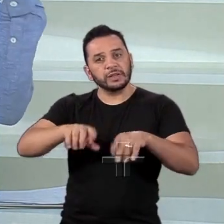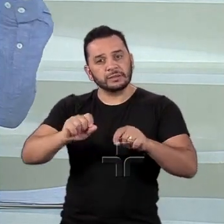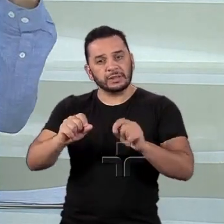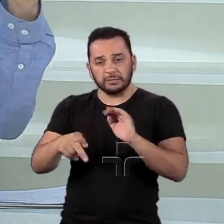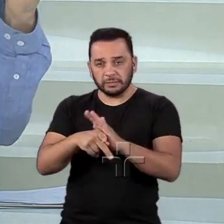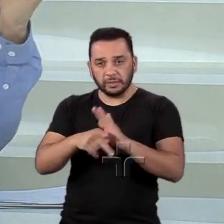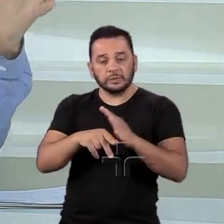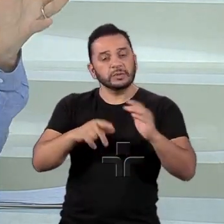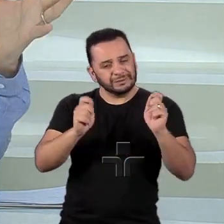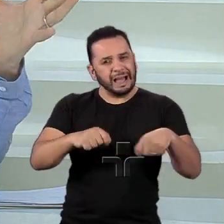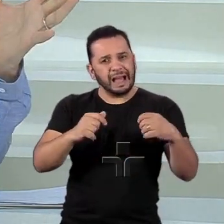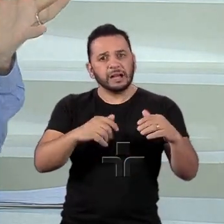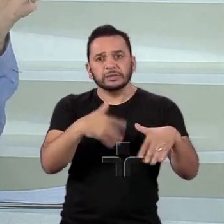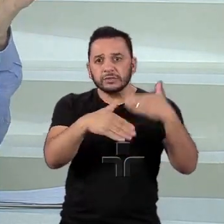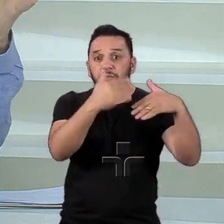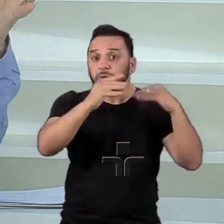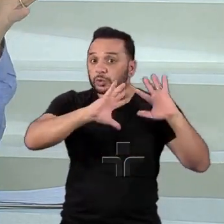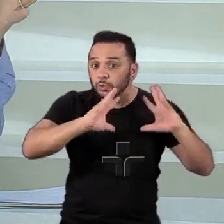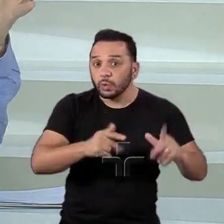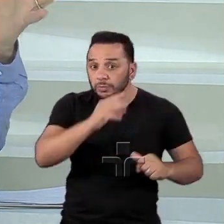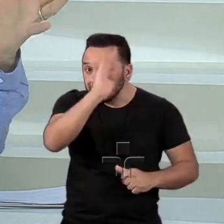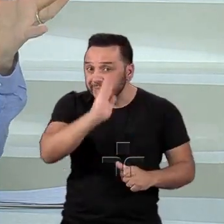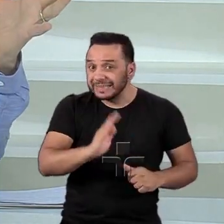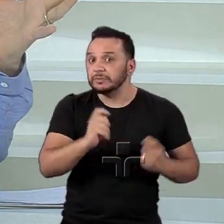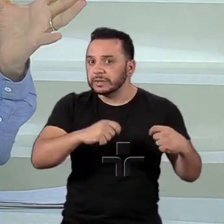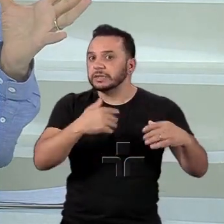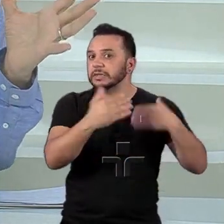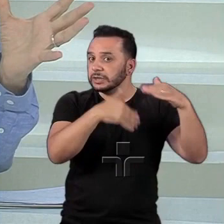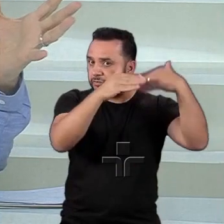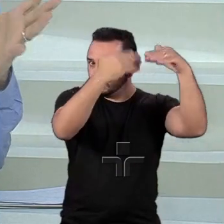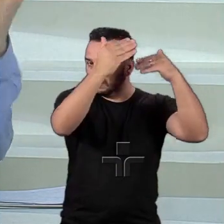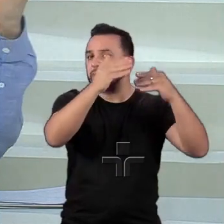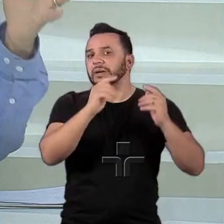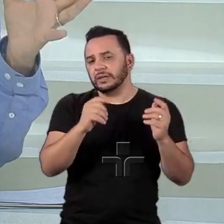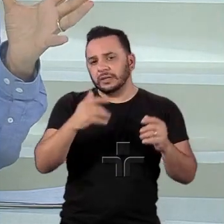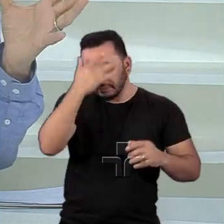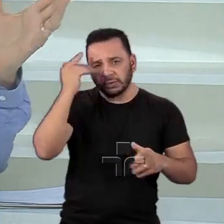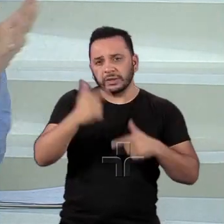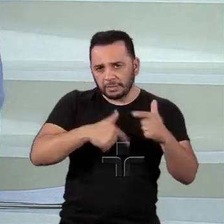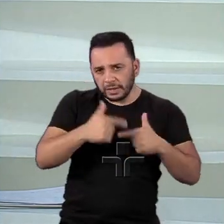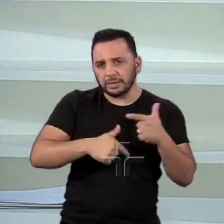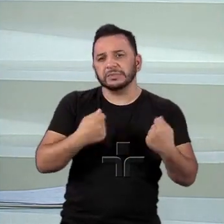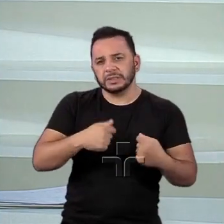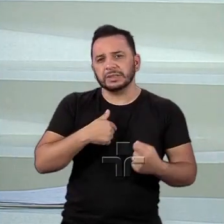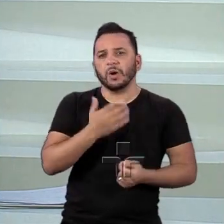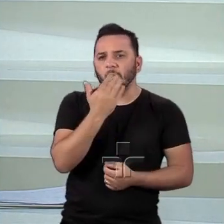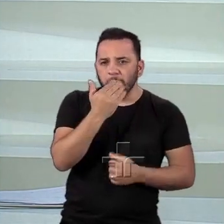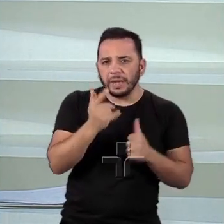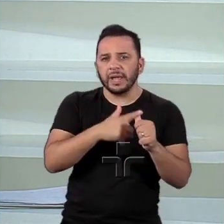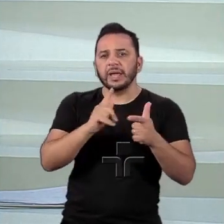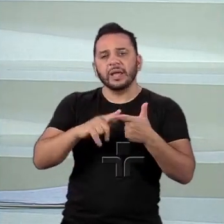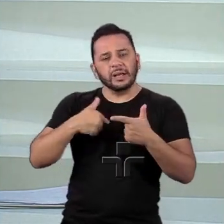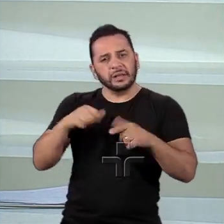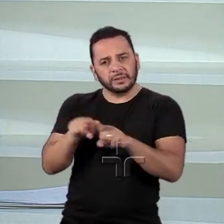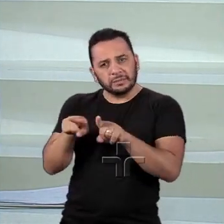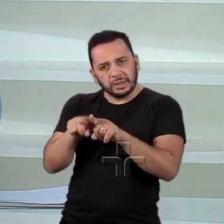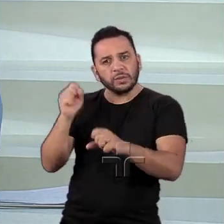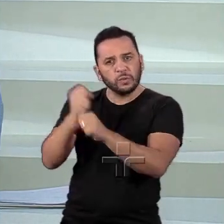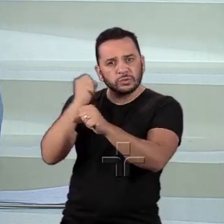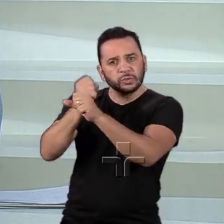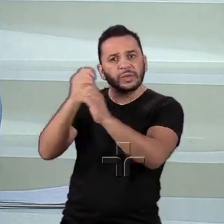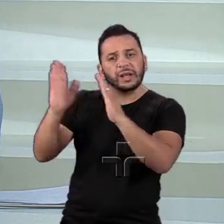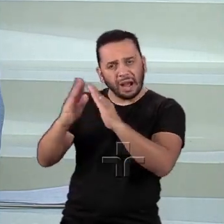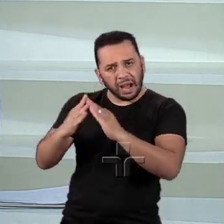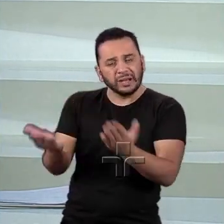o desenvolvimento, que todo mundo precisa, o país precisa, o trabalhador tem que levar o pão para sua casa, tem que construir sua casa, a busca da justiça social e o